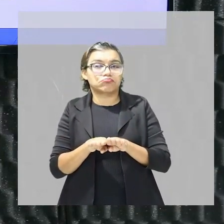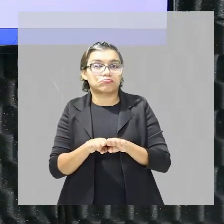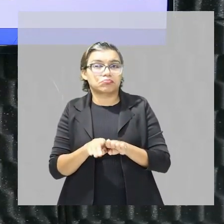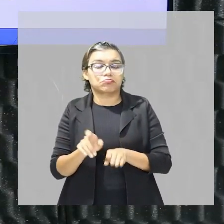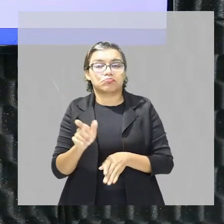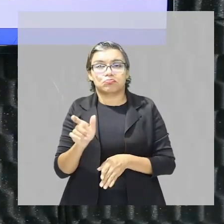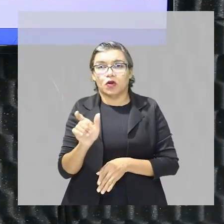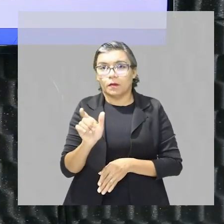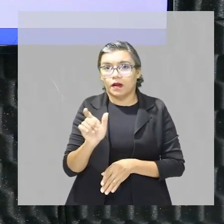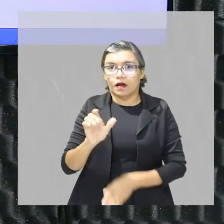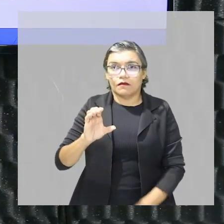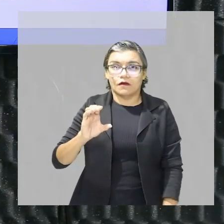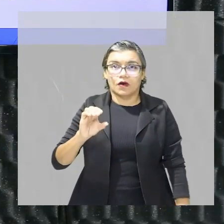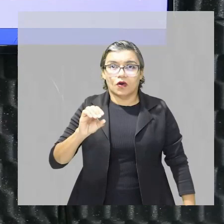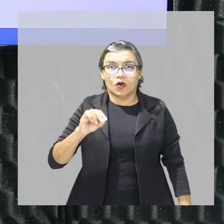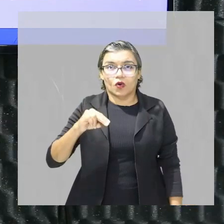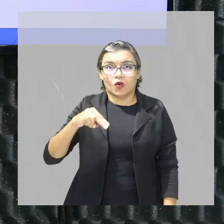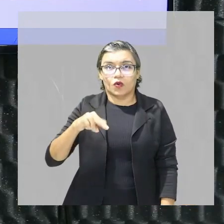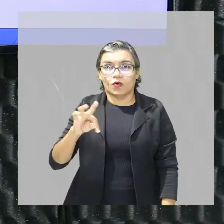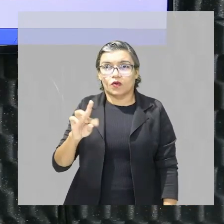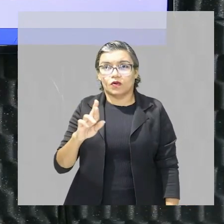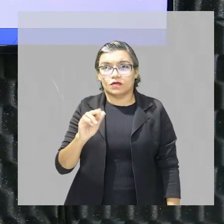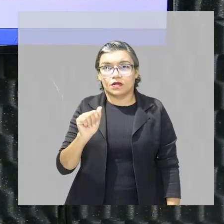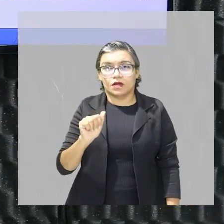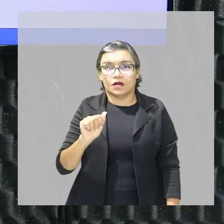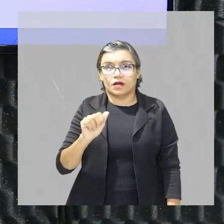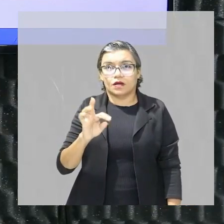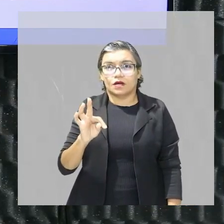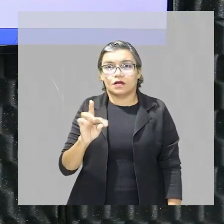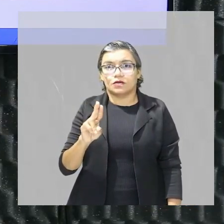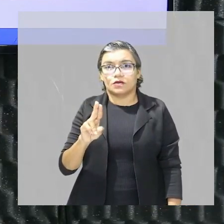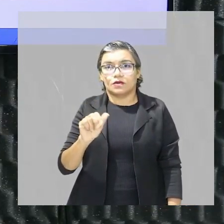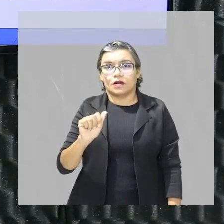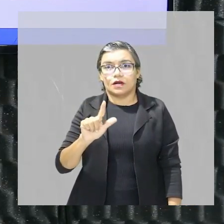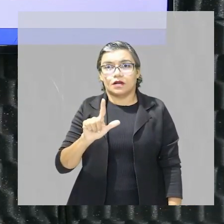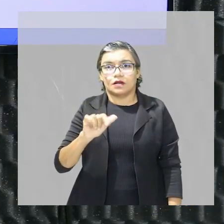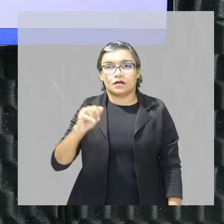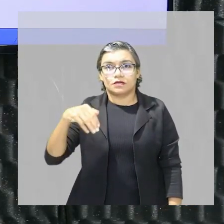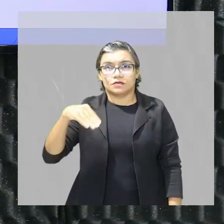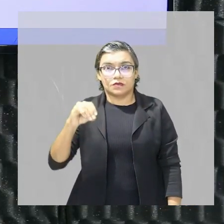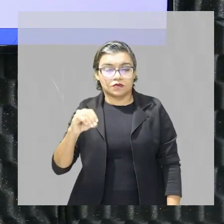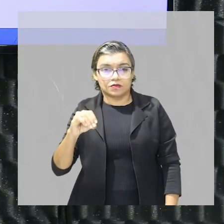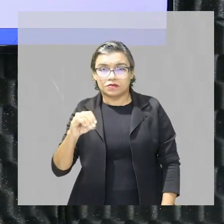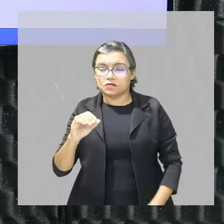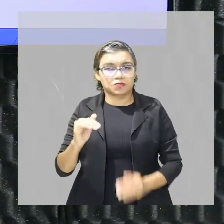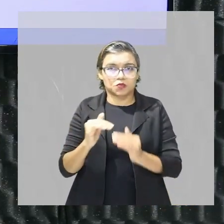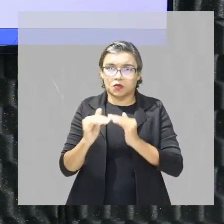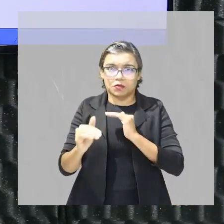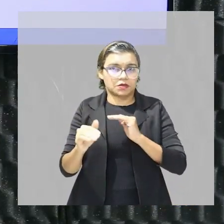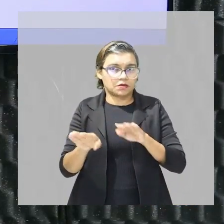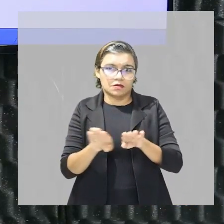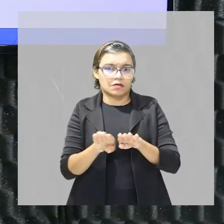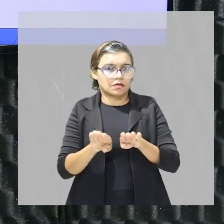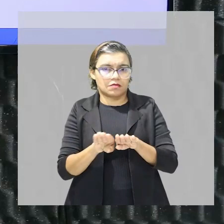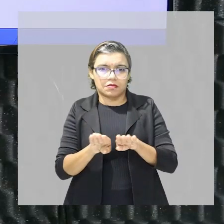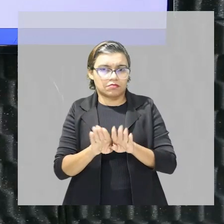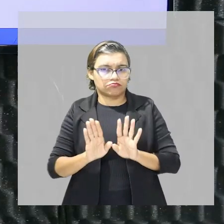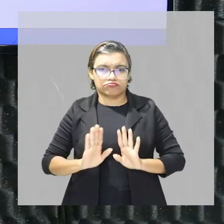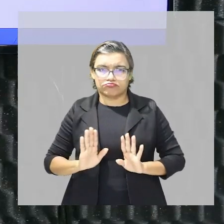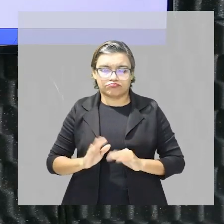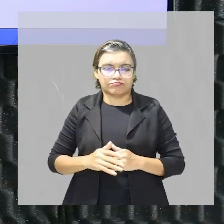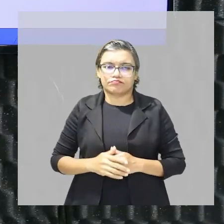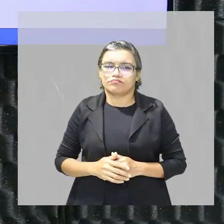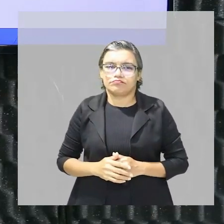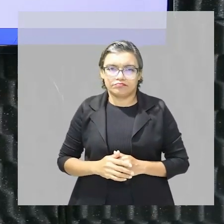Aqui nós temos descarte certo que é um racionalista em outro texto aí que não é contratualista